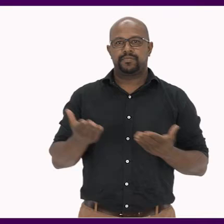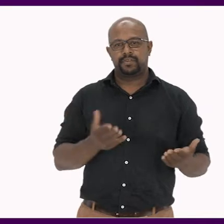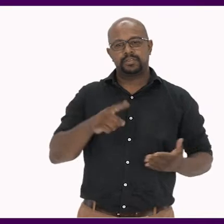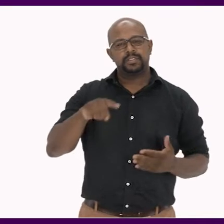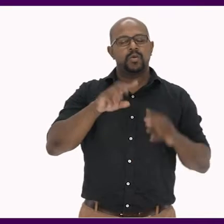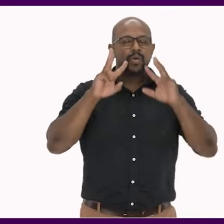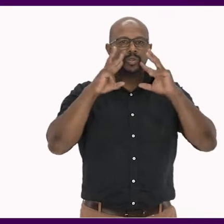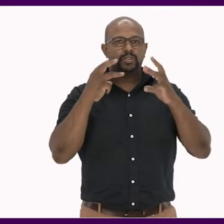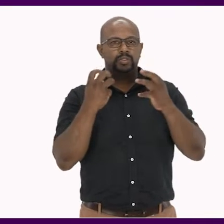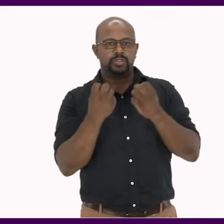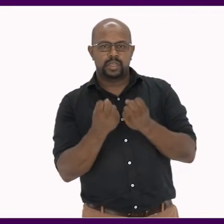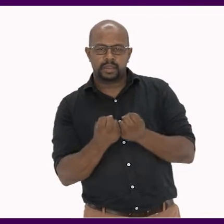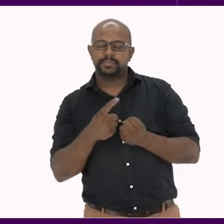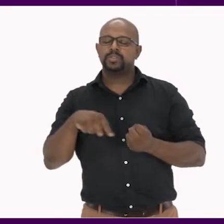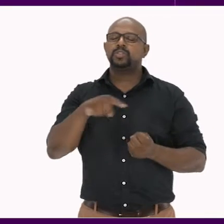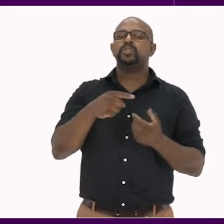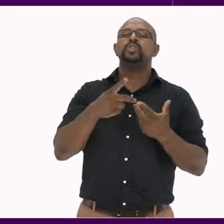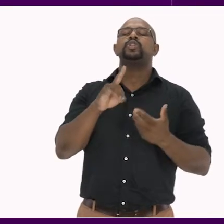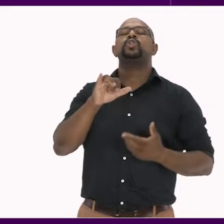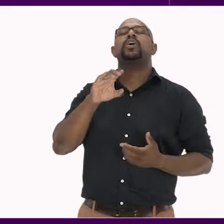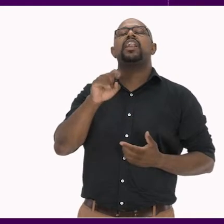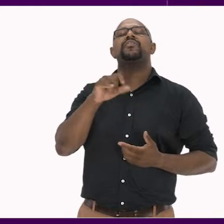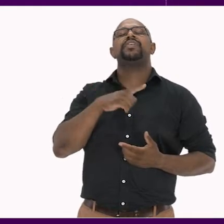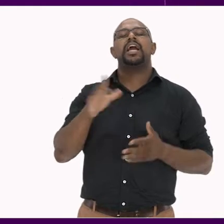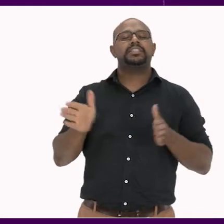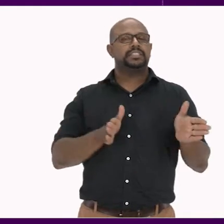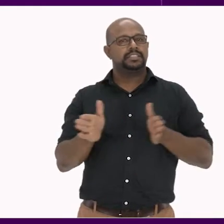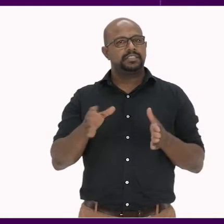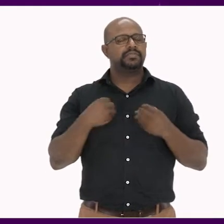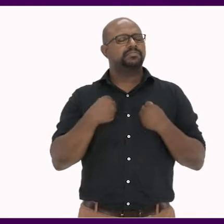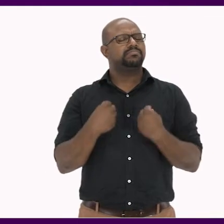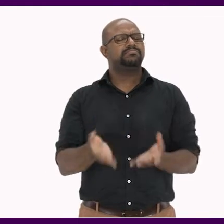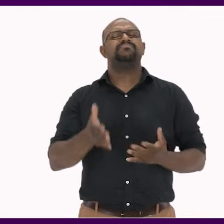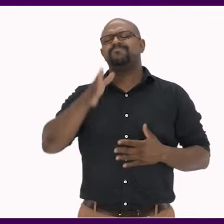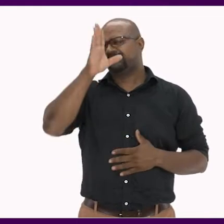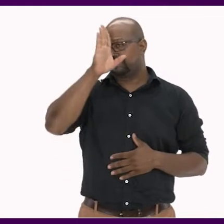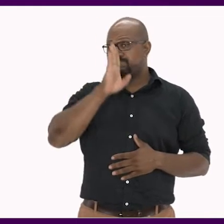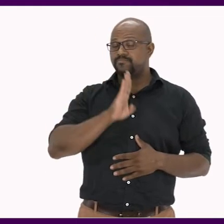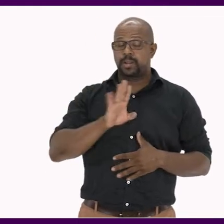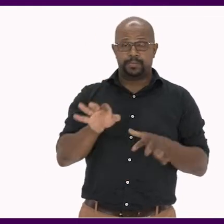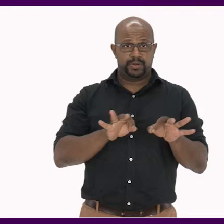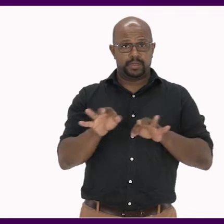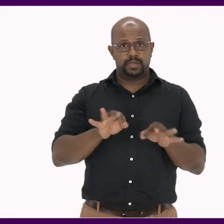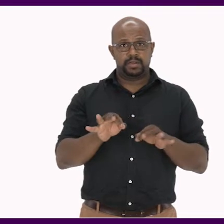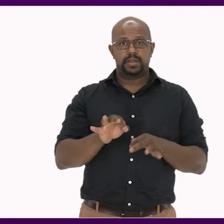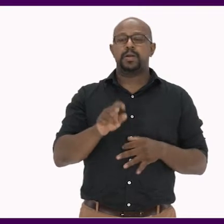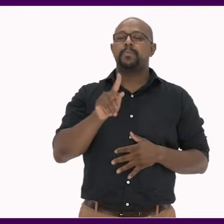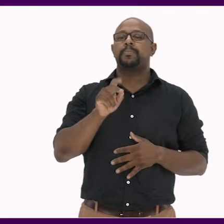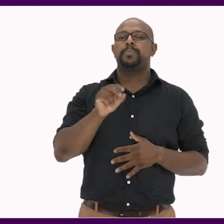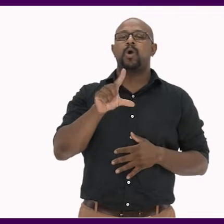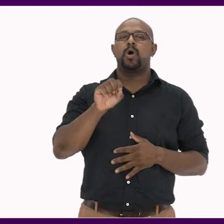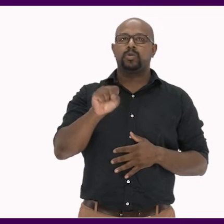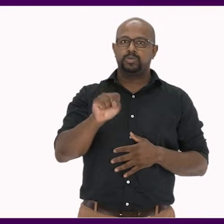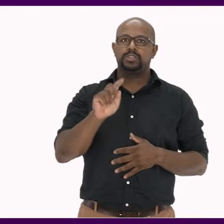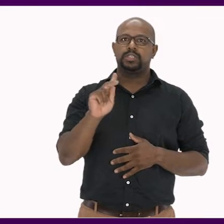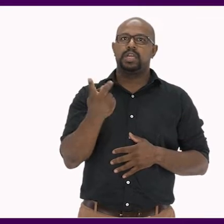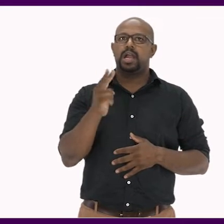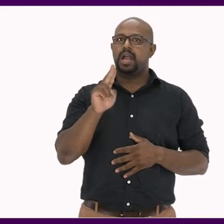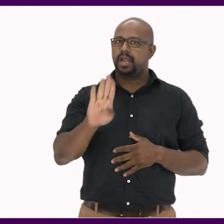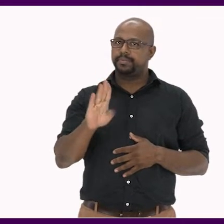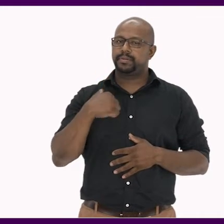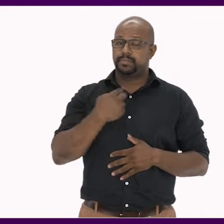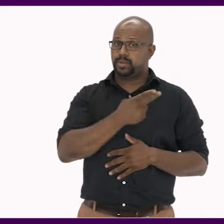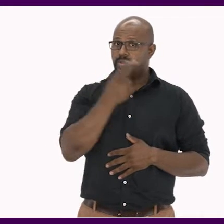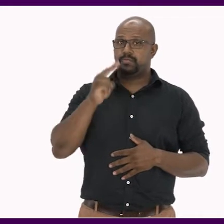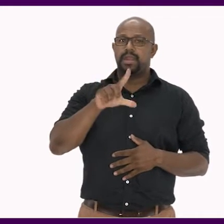Bem-vindos ao workshop Expografia Acessível, oferecido gratuitamente pelo programa Polus Hub.